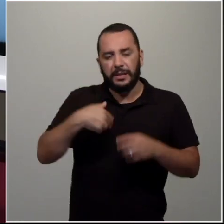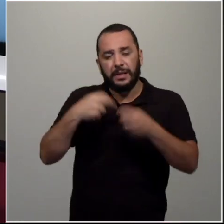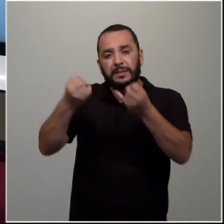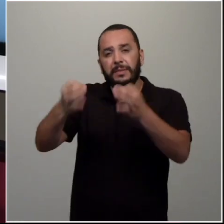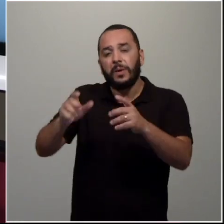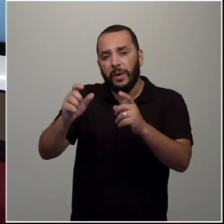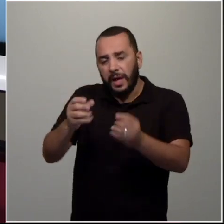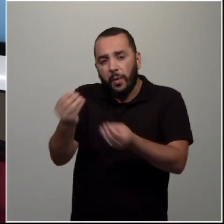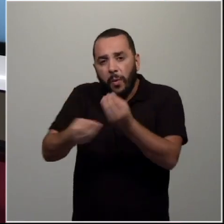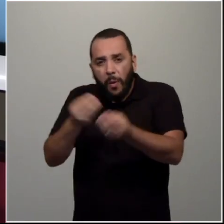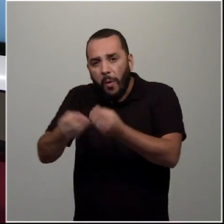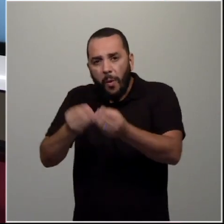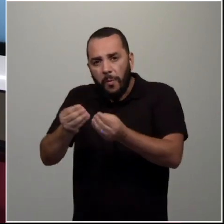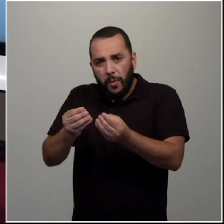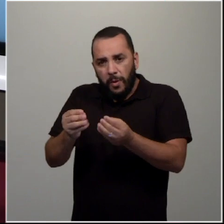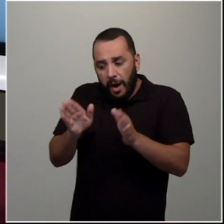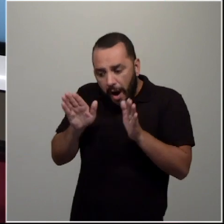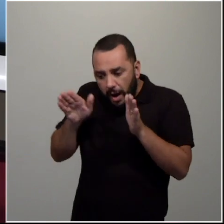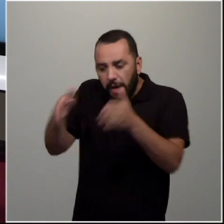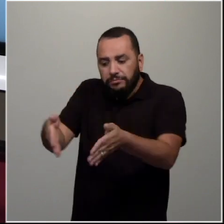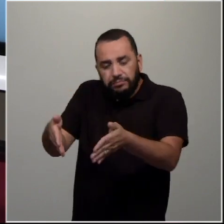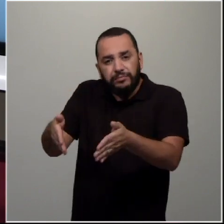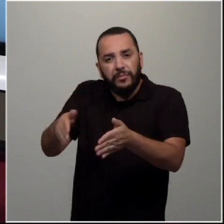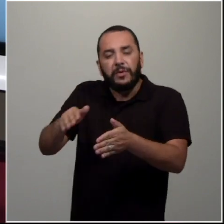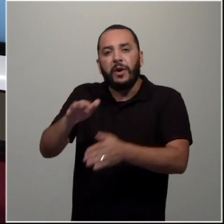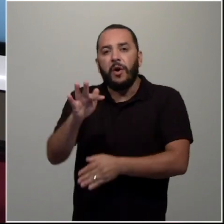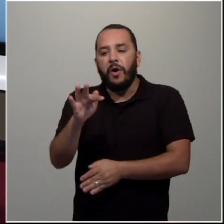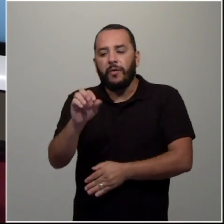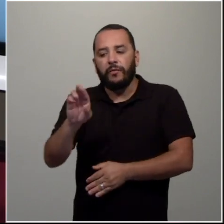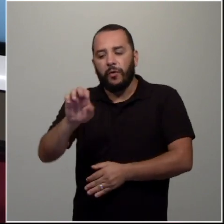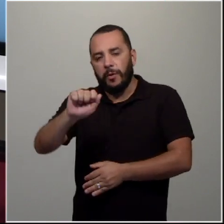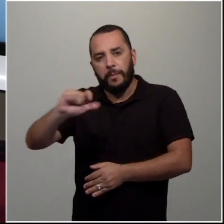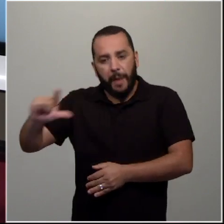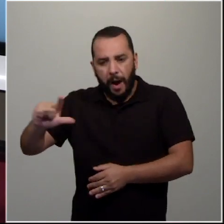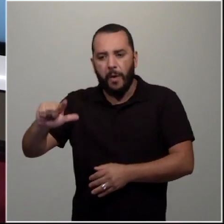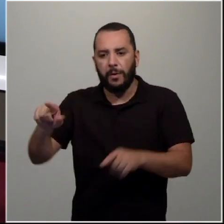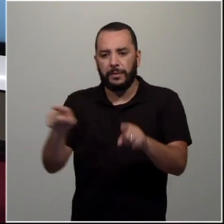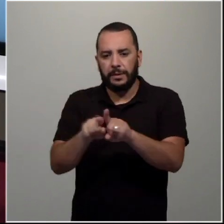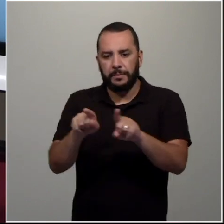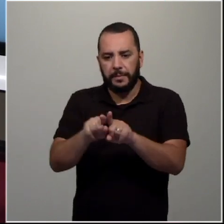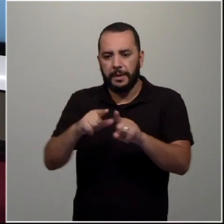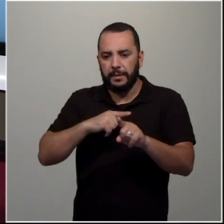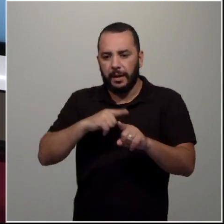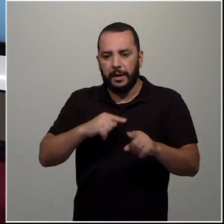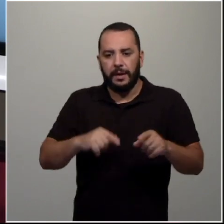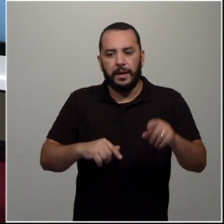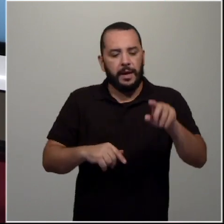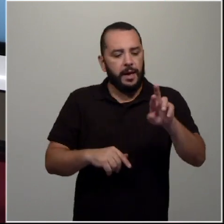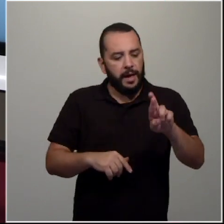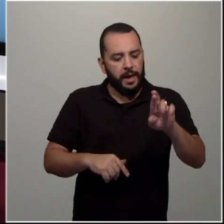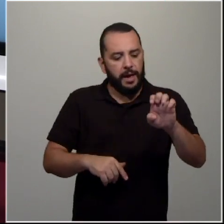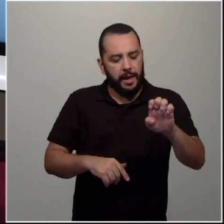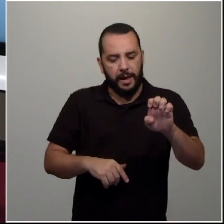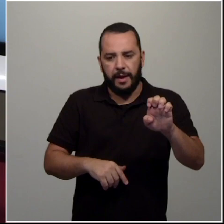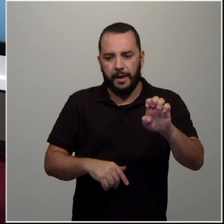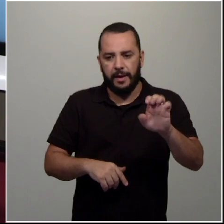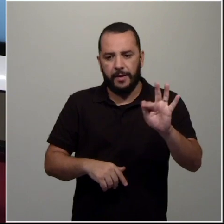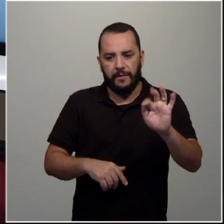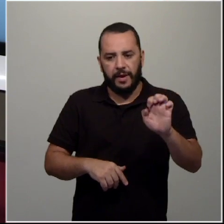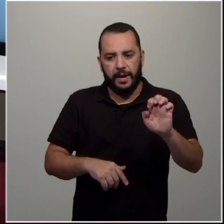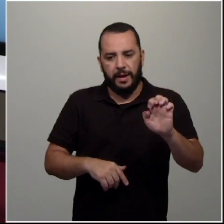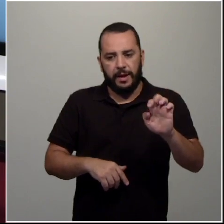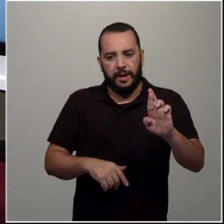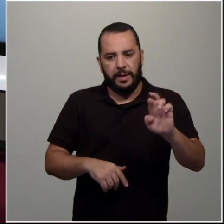de como a gente deve trabalhar esses dois aspectos ao mesmo tempo então veja ao mesmo tempo que estou trabalhando a formalidade a linguagem matemática